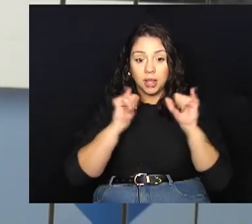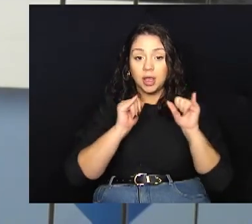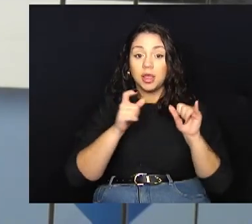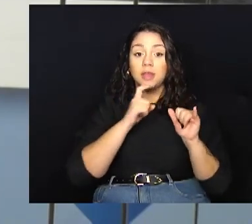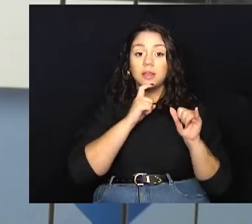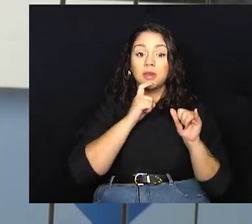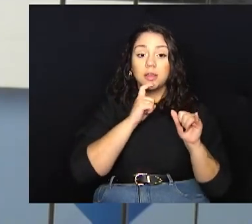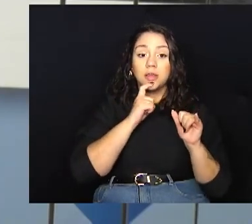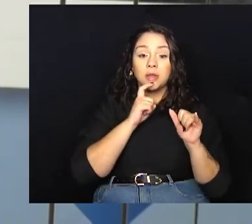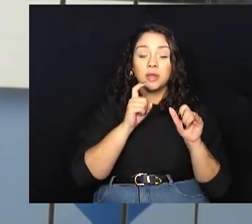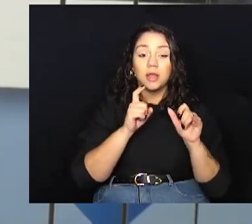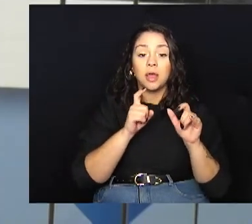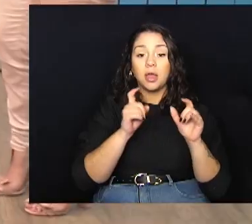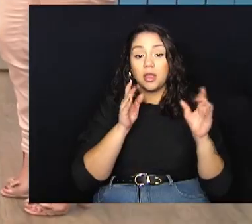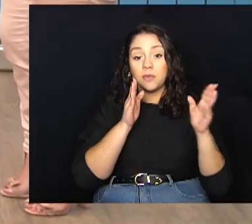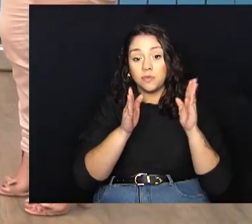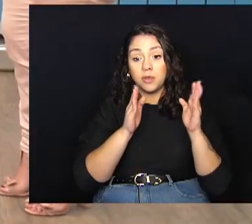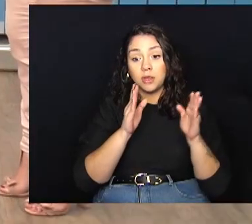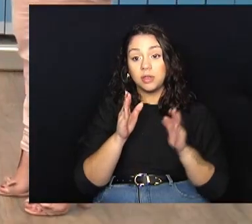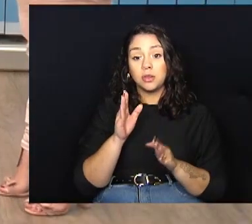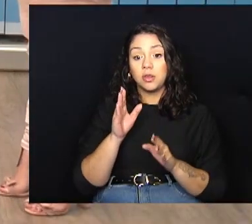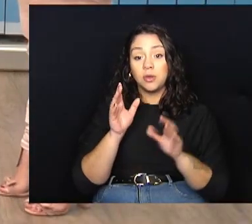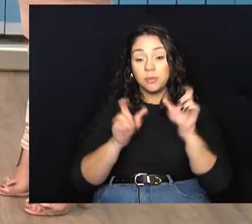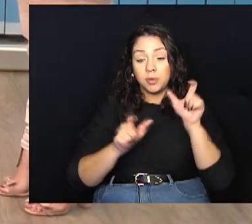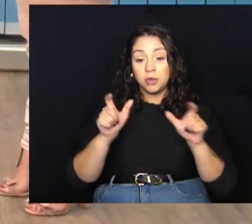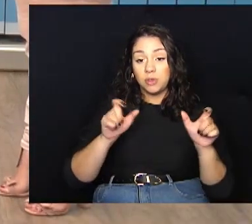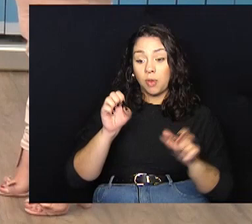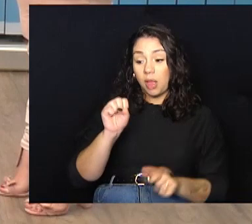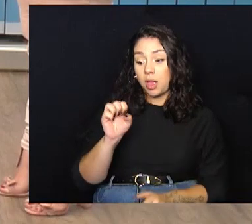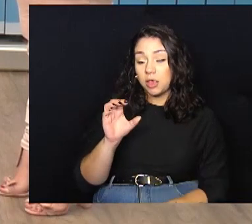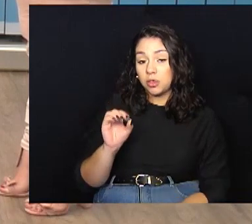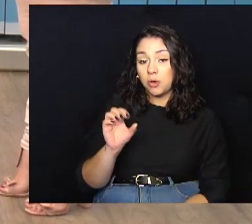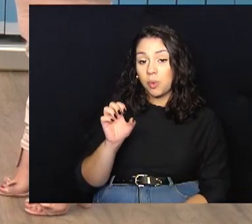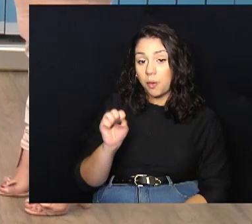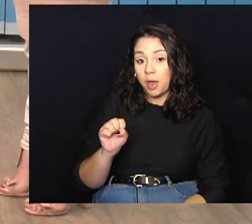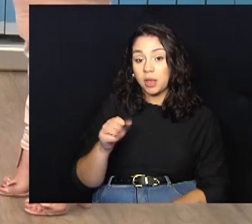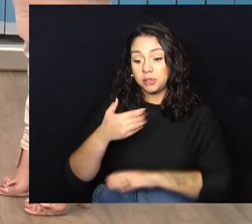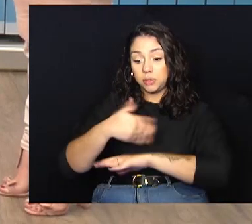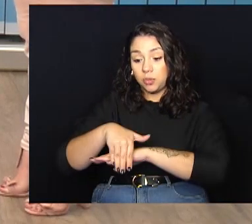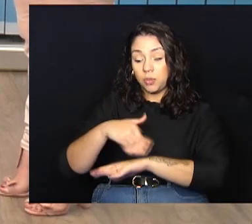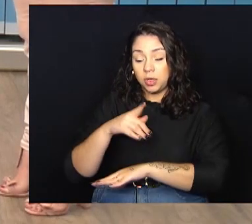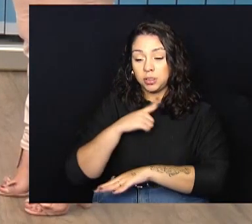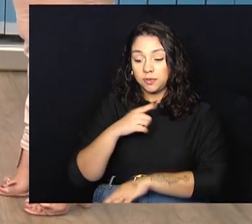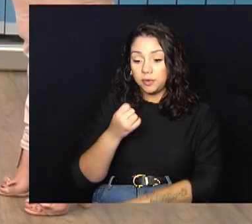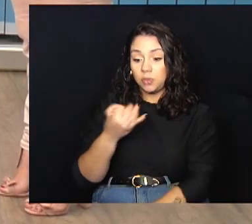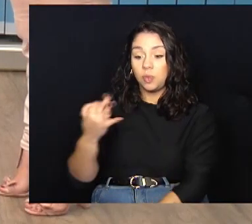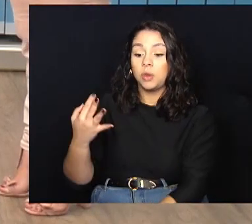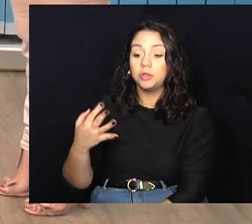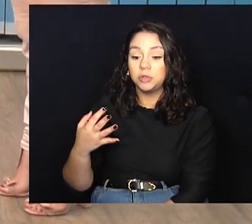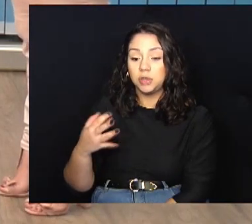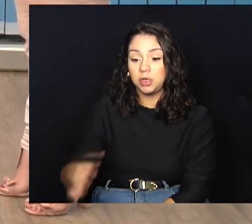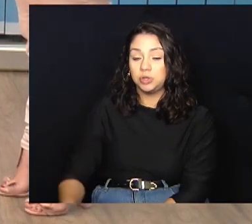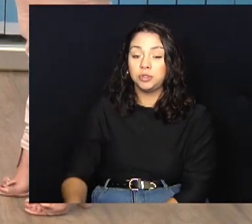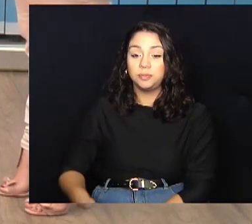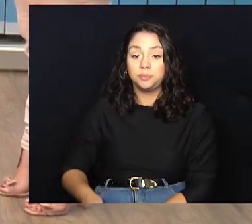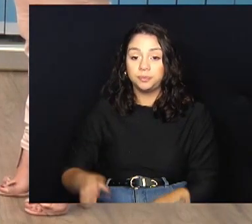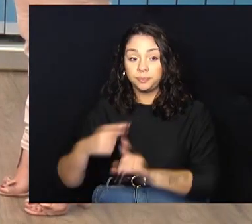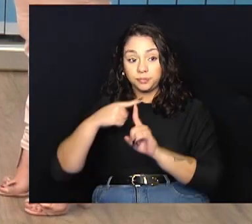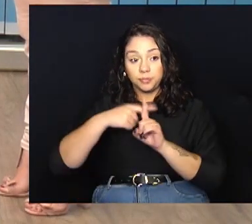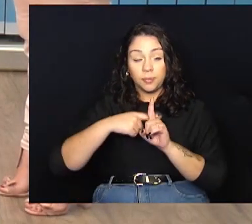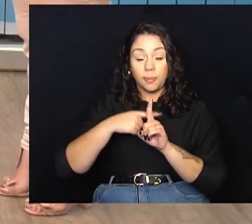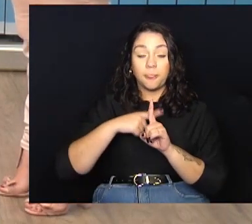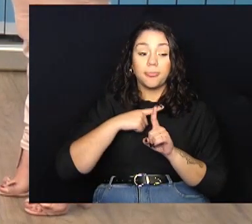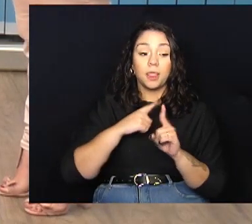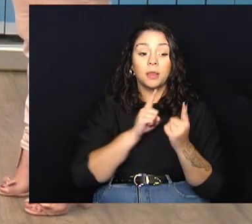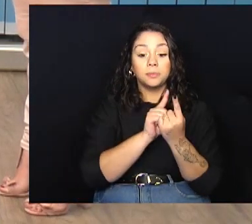Gabriel aí o pessoal do sos Rua Devido as baixas temperaturas passam fazendo a abordagem do